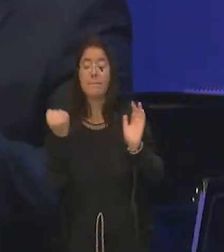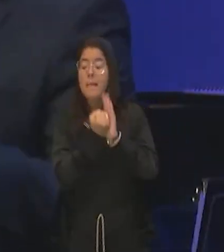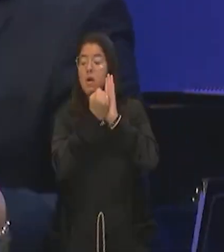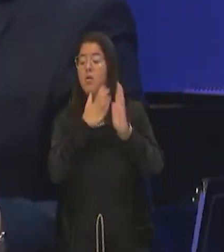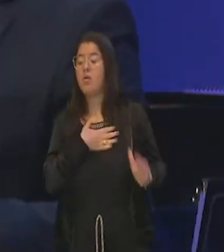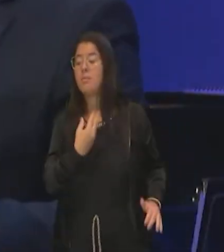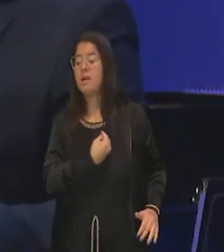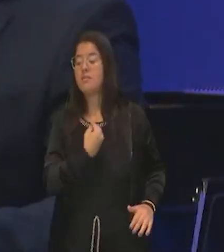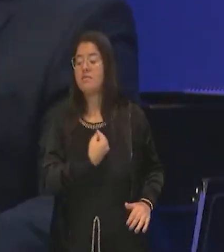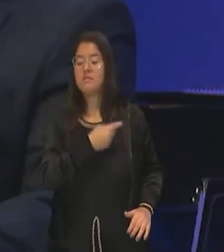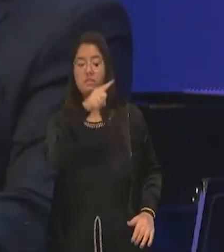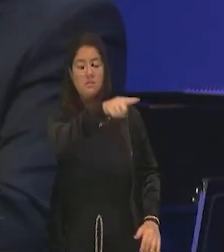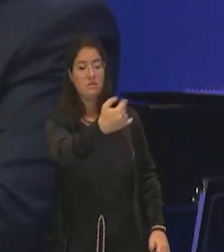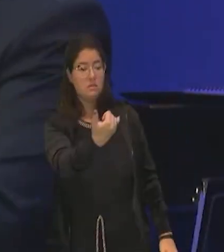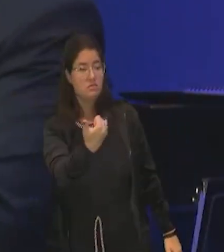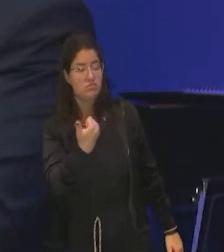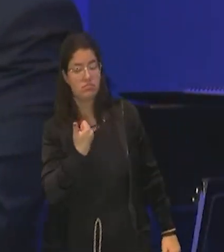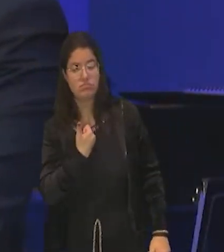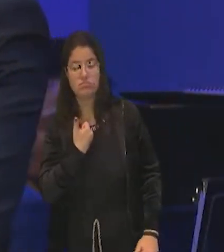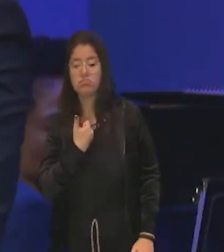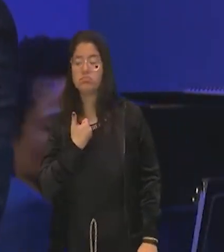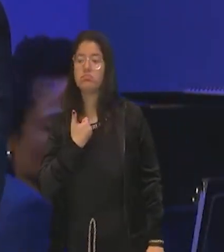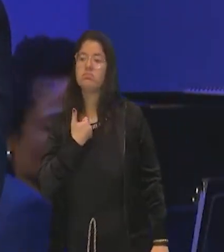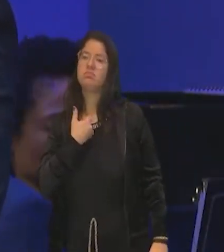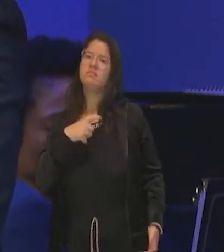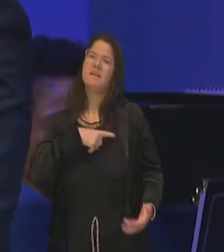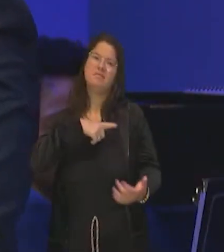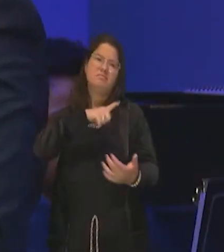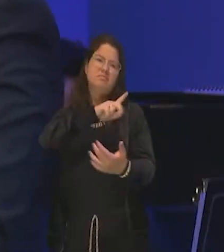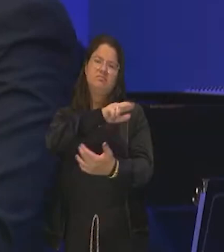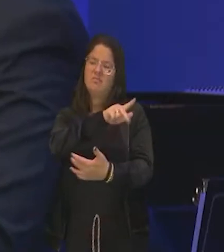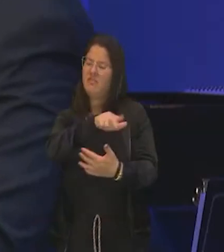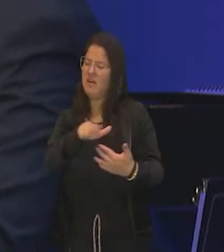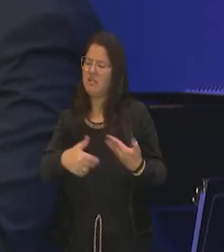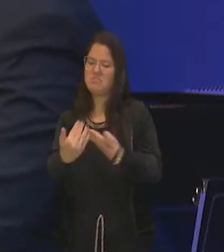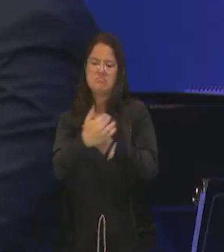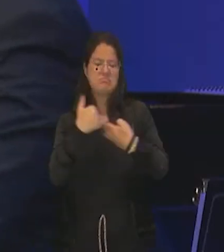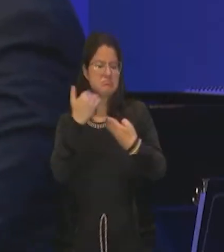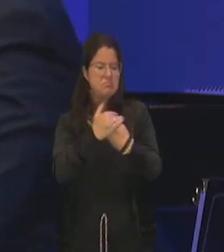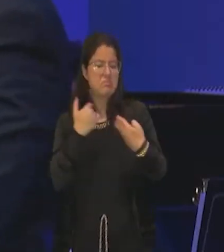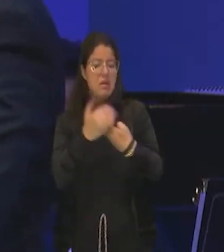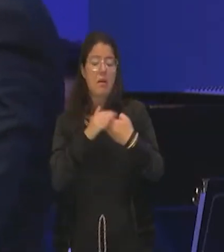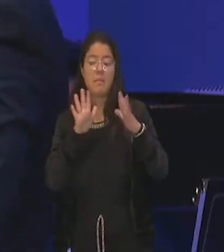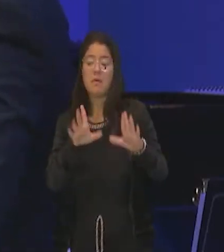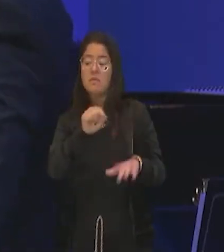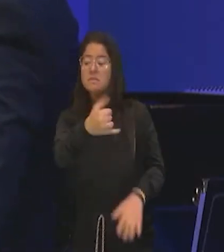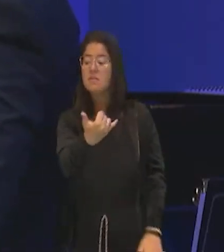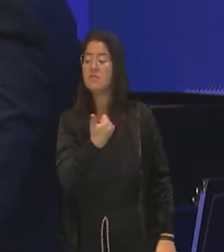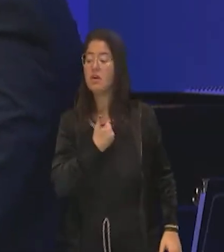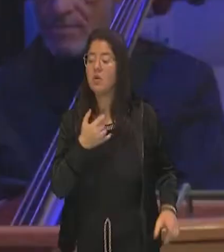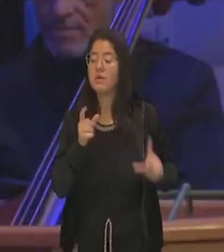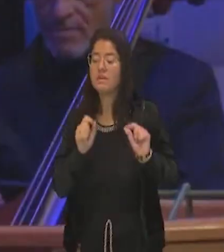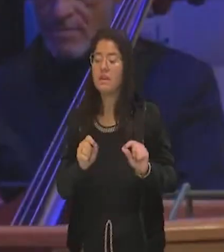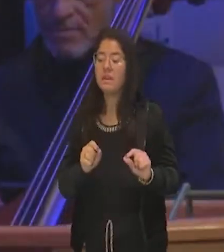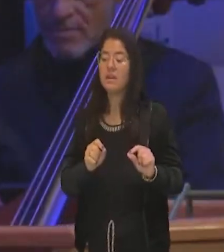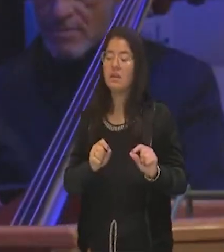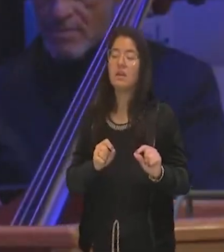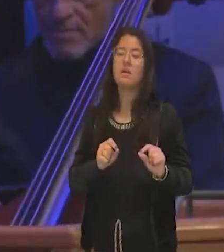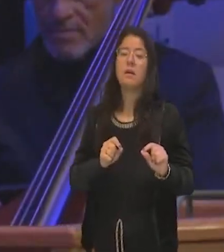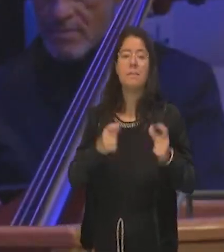uma das palavras que o senhor trouxe diante de tantas orientações, foi o seguinte: seja